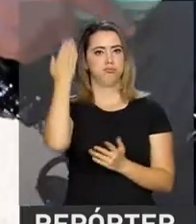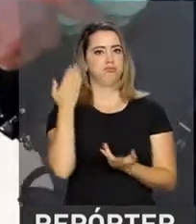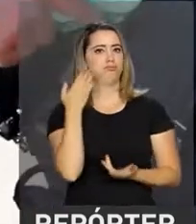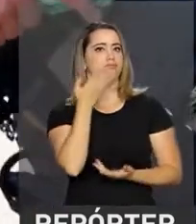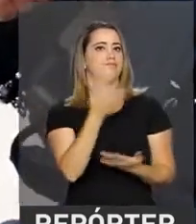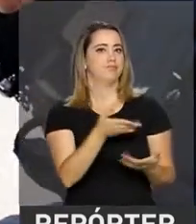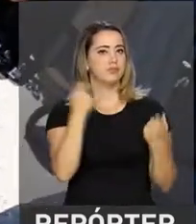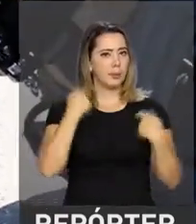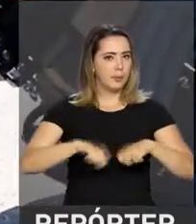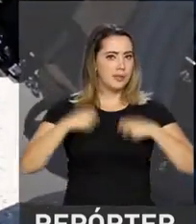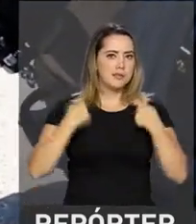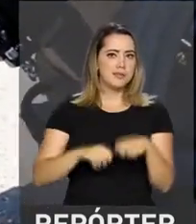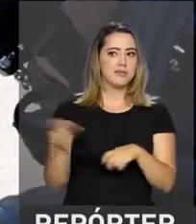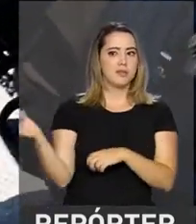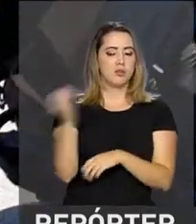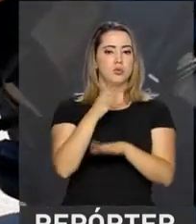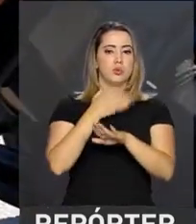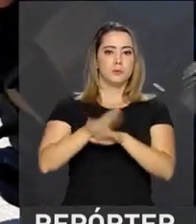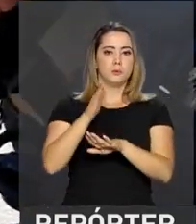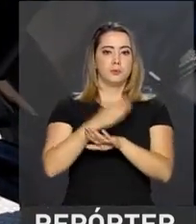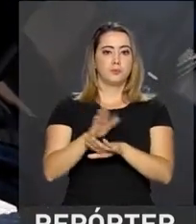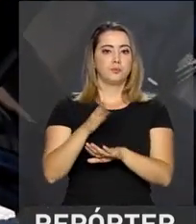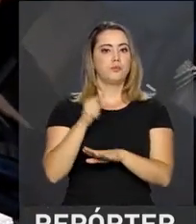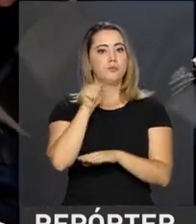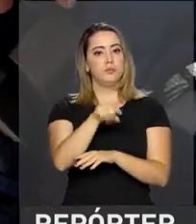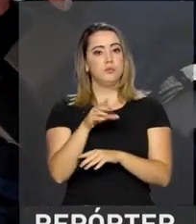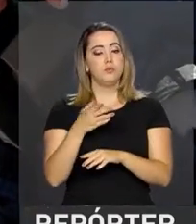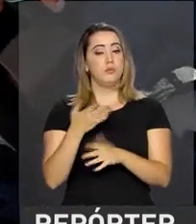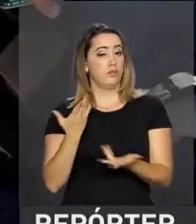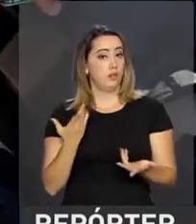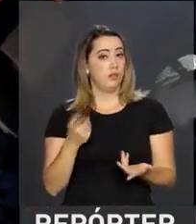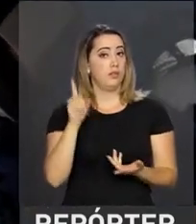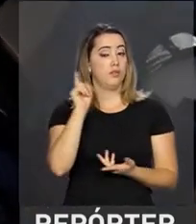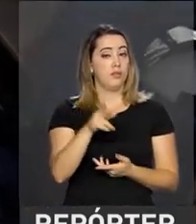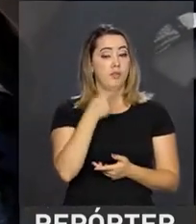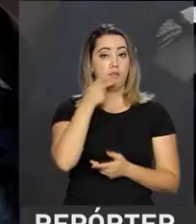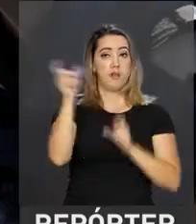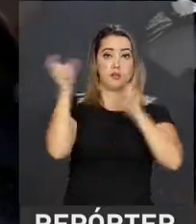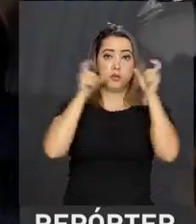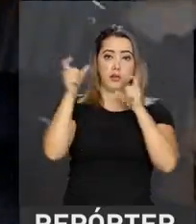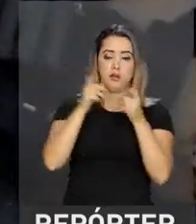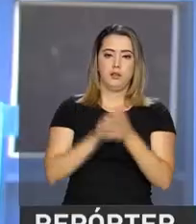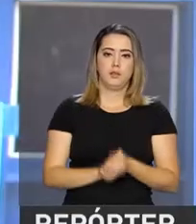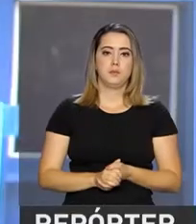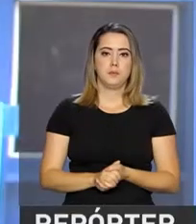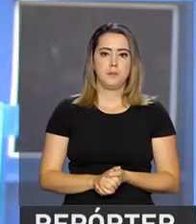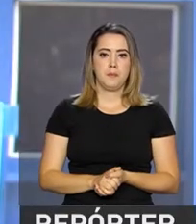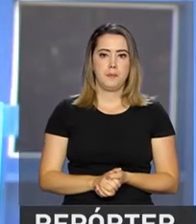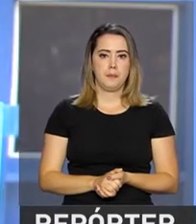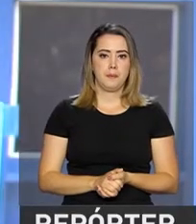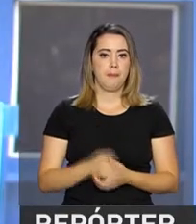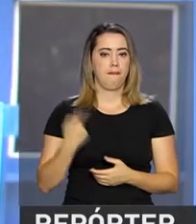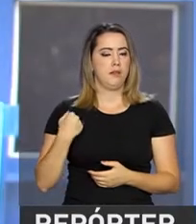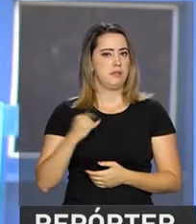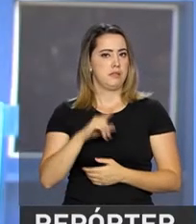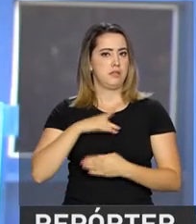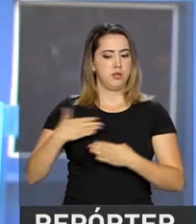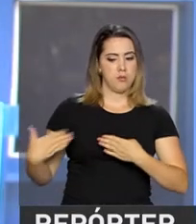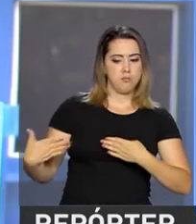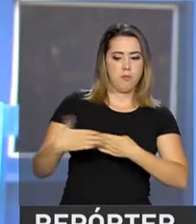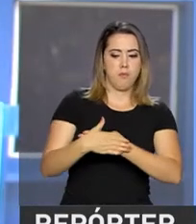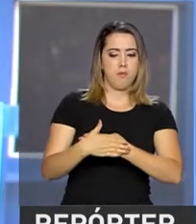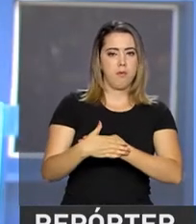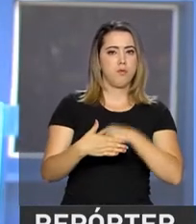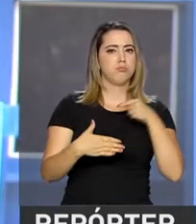e por isso é fundamental que a polícia busque se reciclar. Ele faz um alerta aos motoristas. Nesses casos de fraudes veiculares, é muito comum